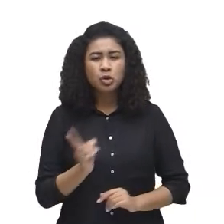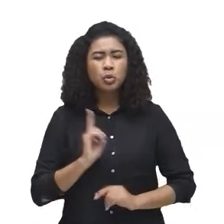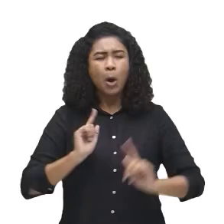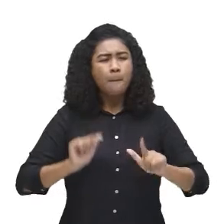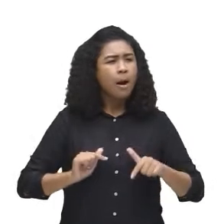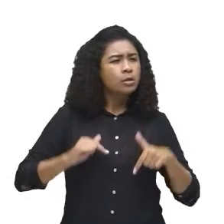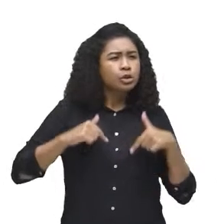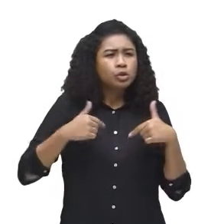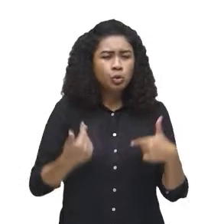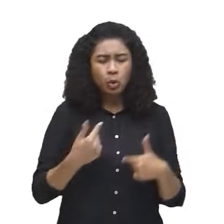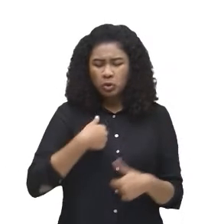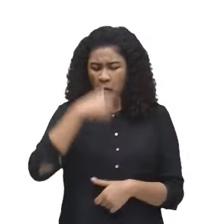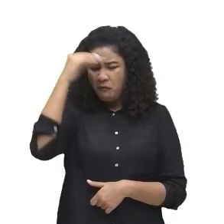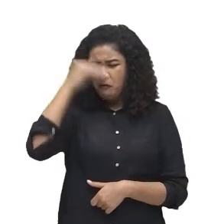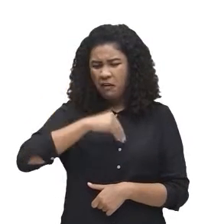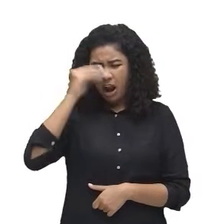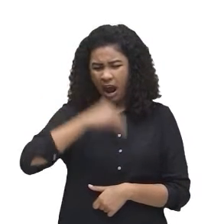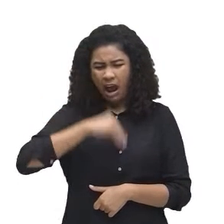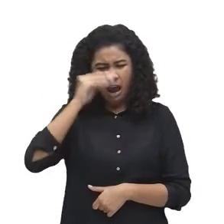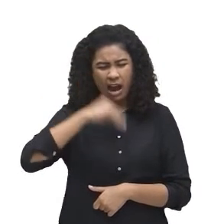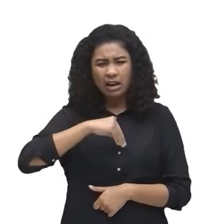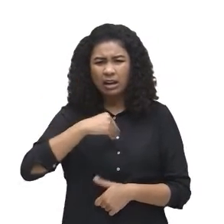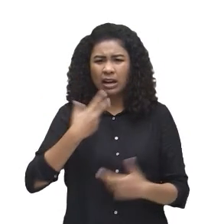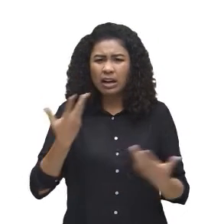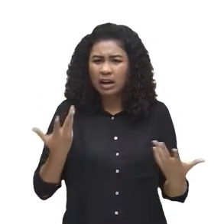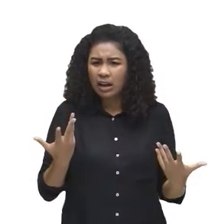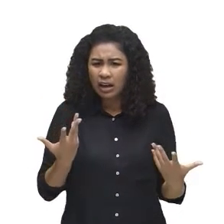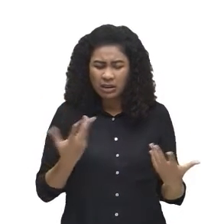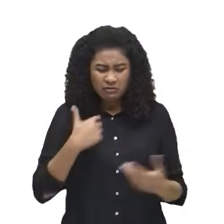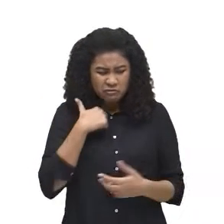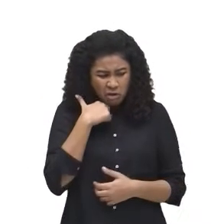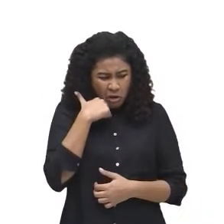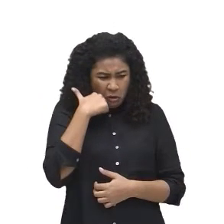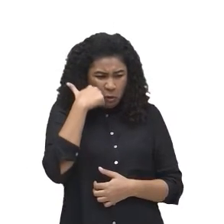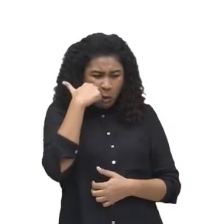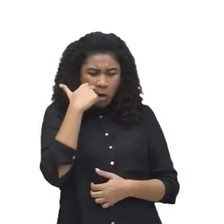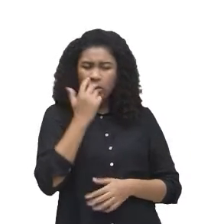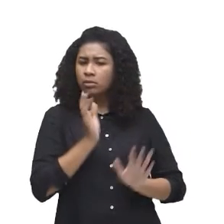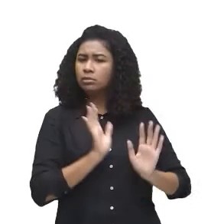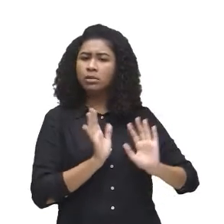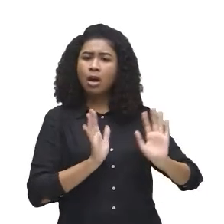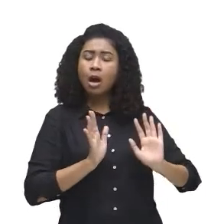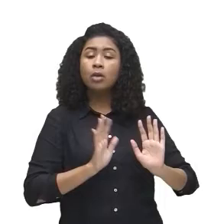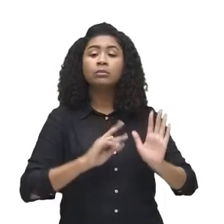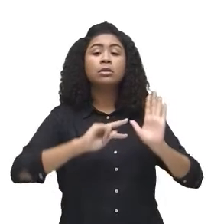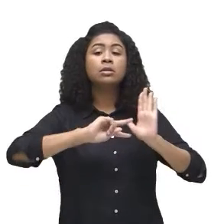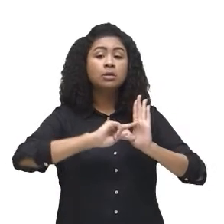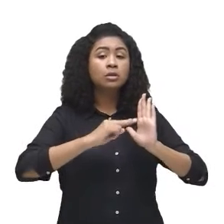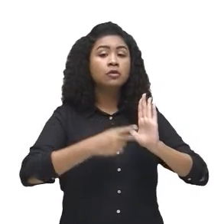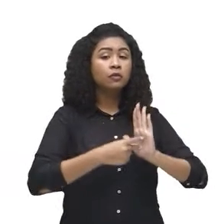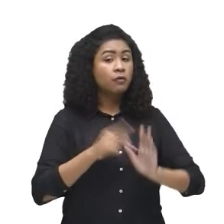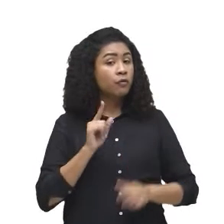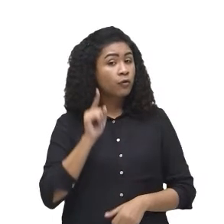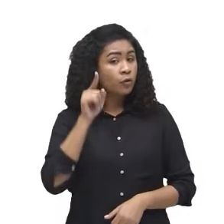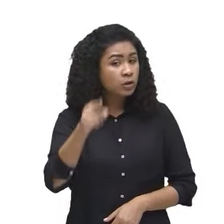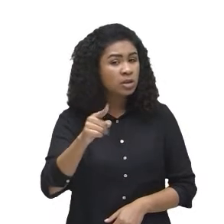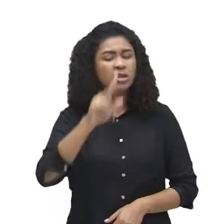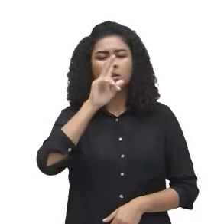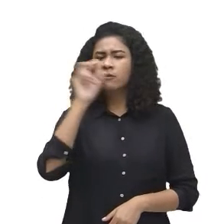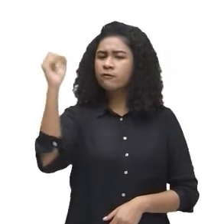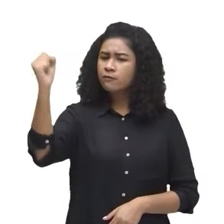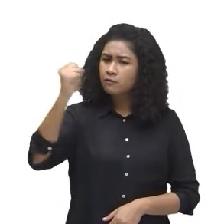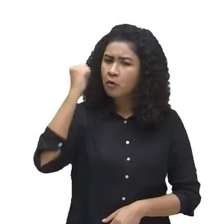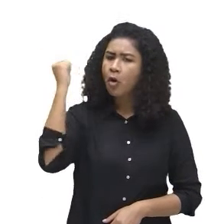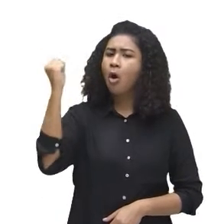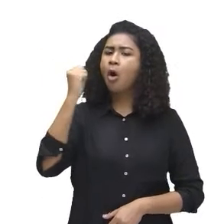atitude fraca ou vergonhosa. Isso apenas mostra que você é uma pessoa forte e